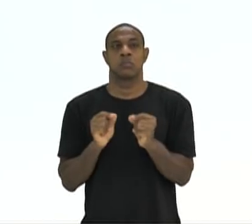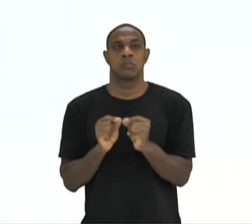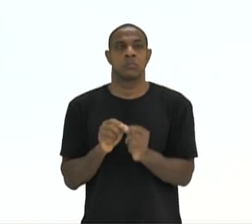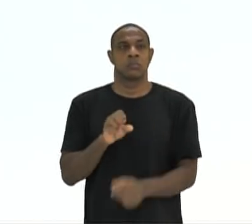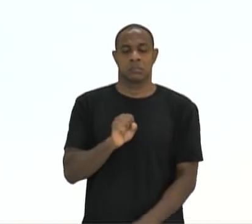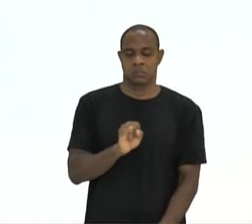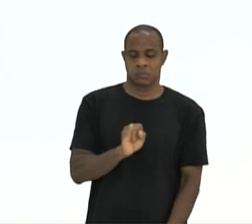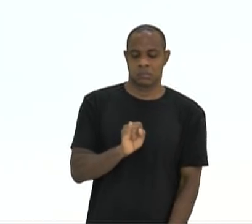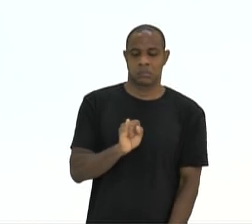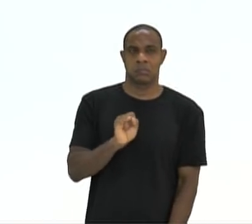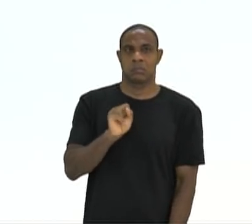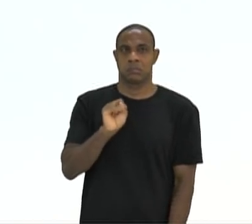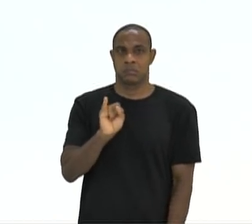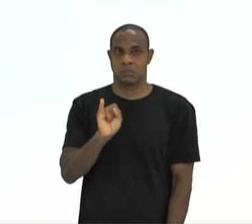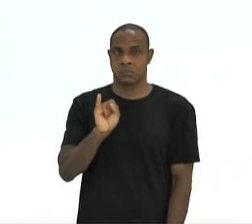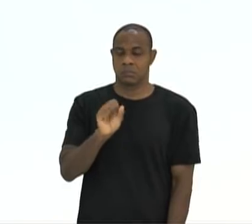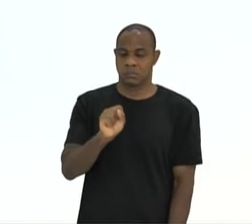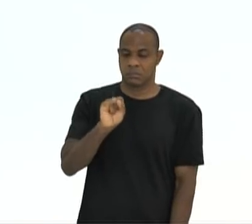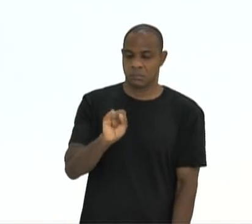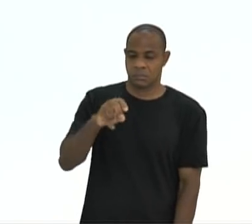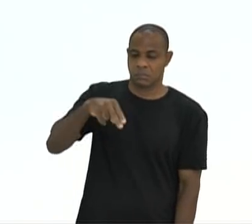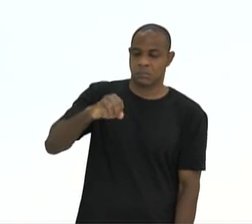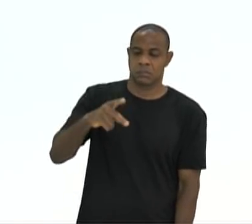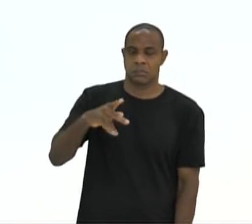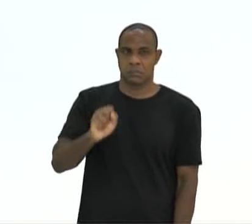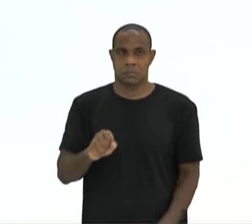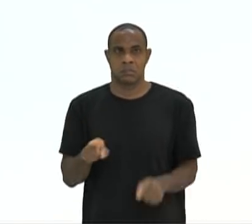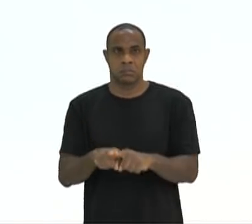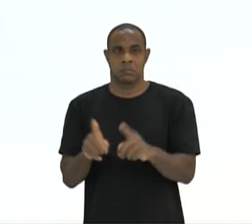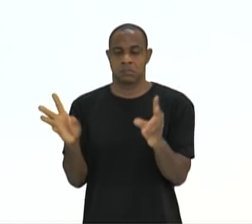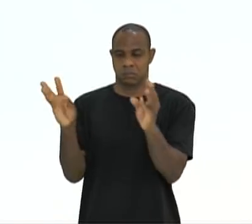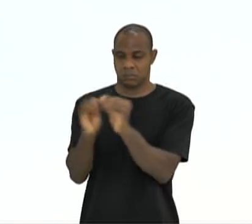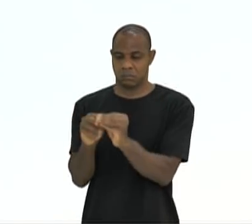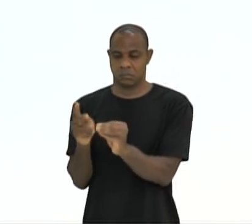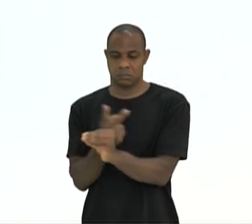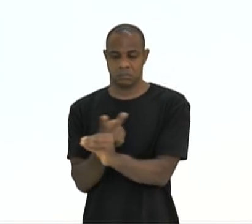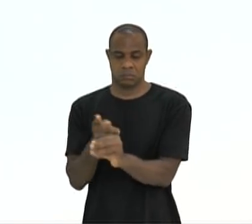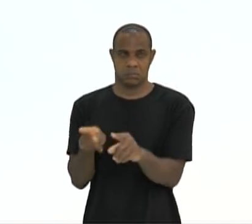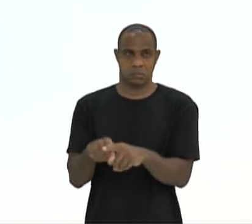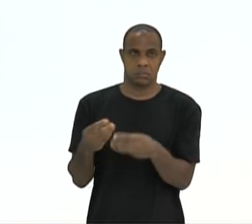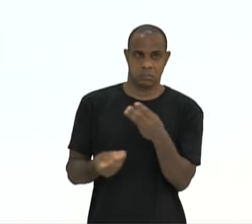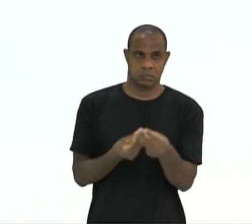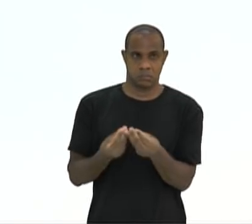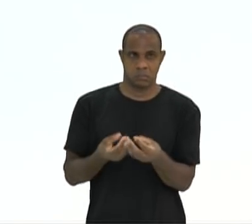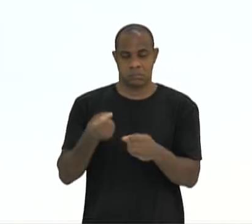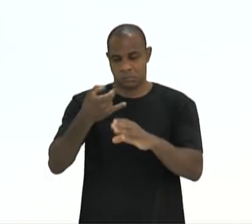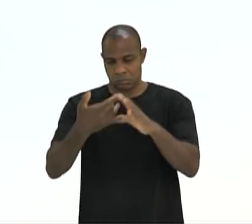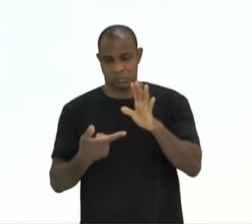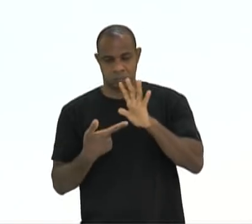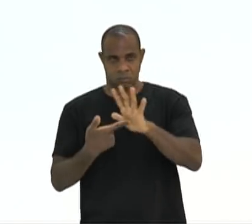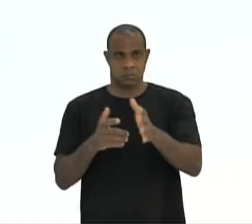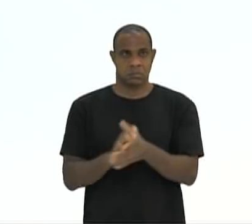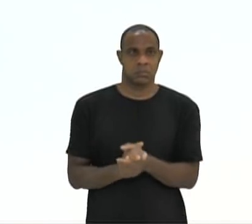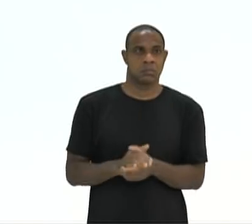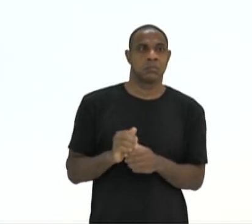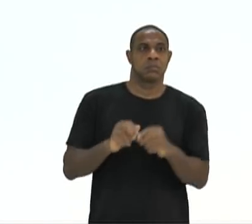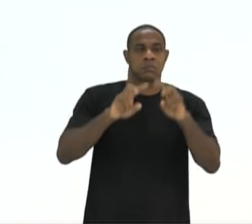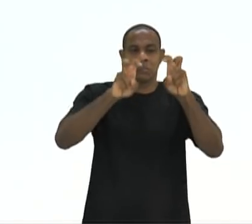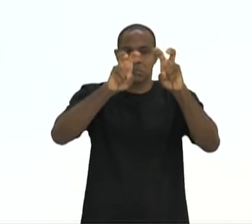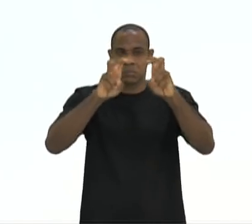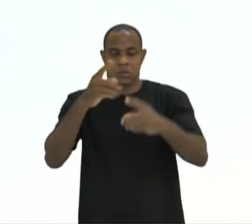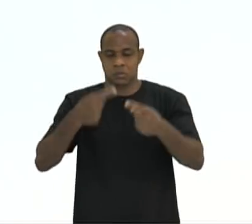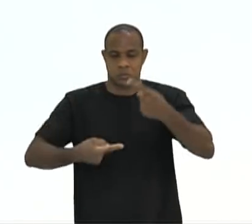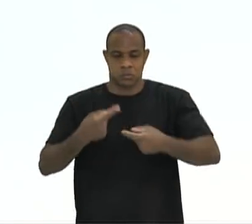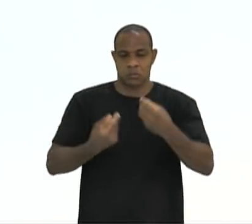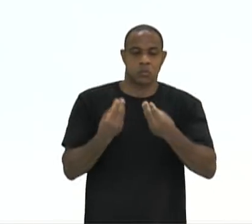resumo. Vamos reconhecer as diferentes formas de tratar um mesmo tema, um mesmo assunto, distinguir